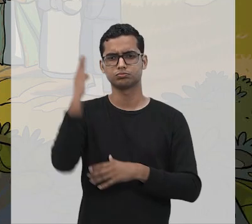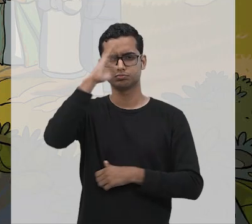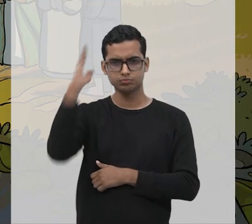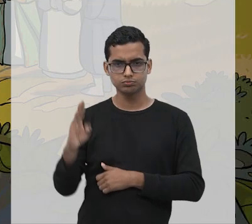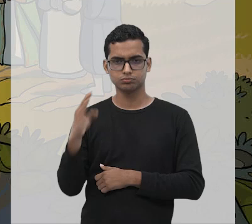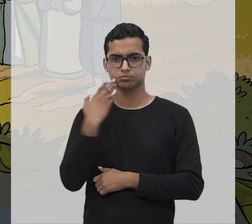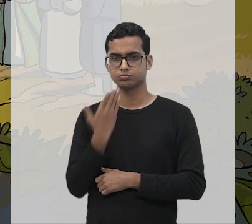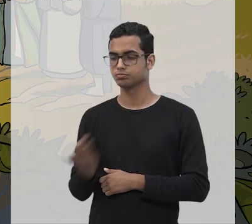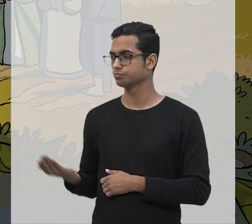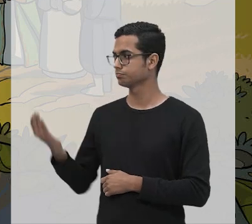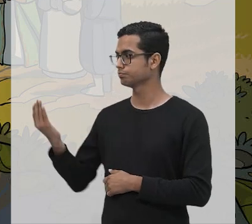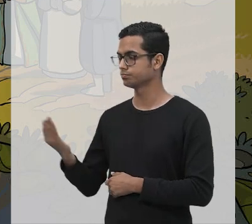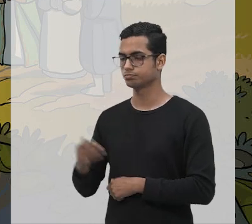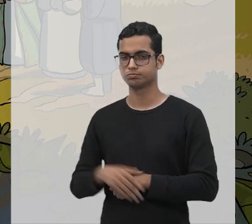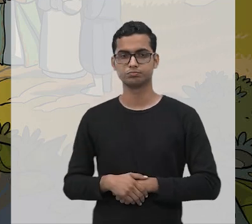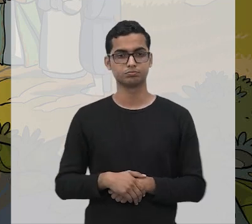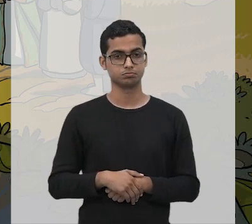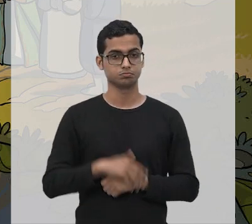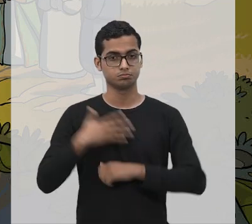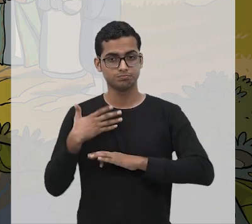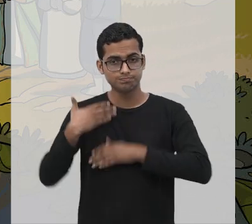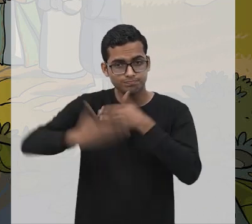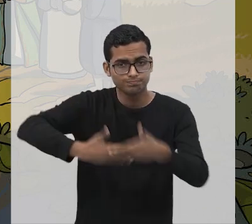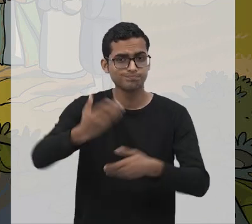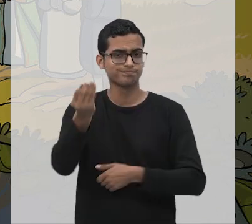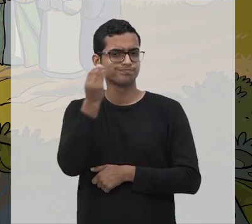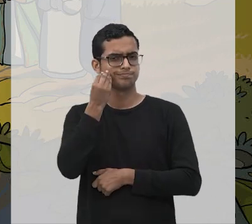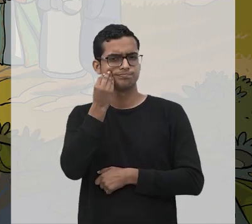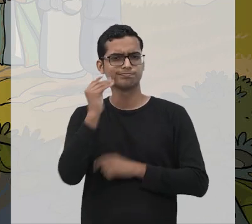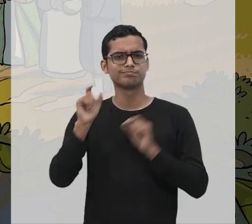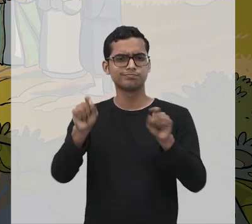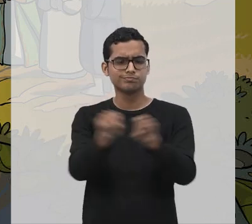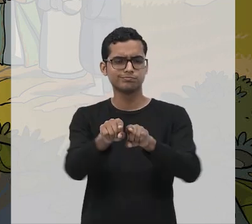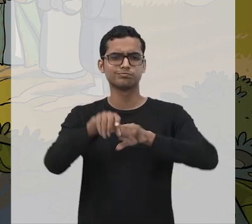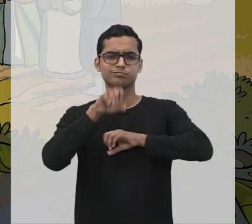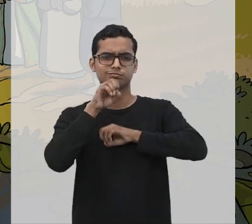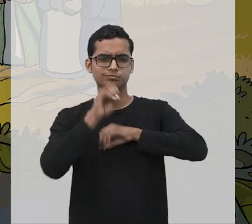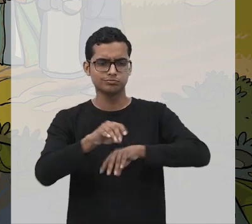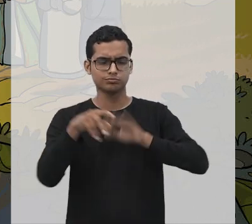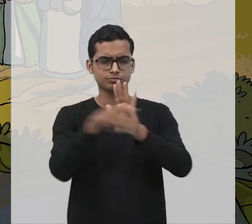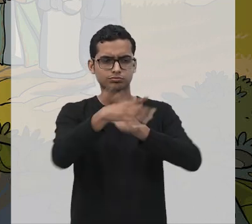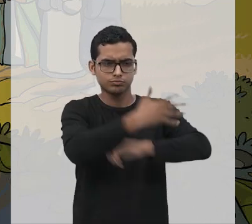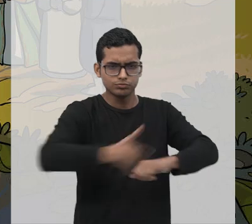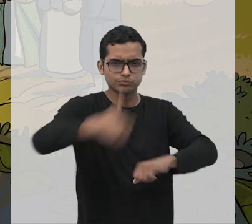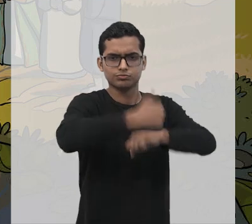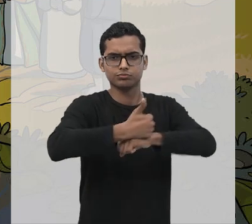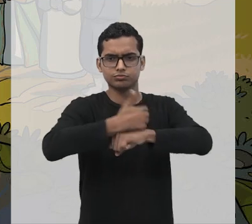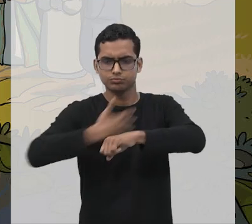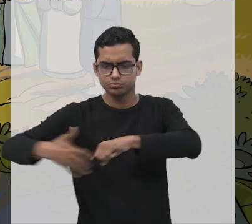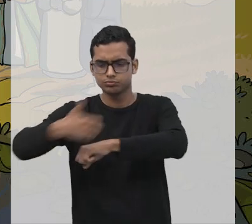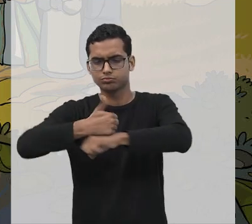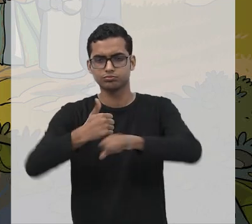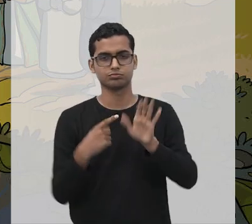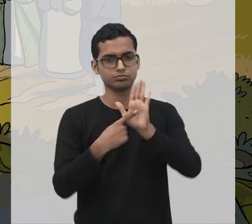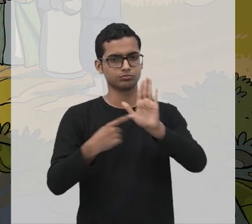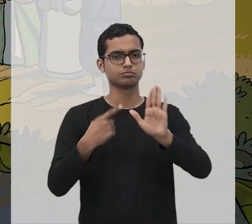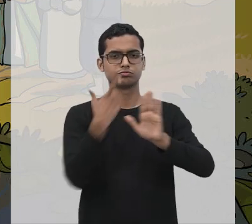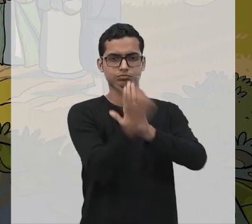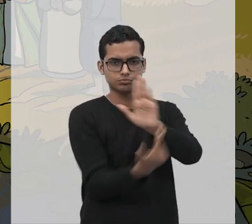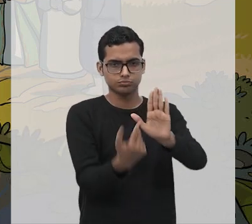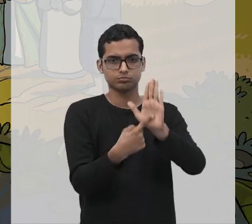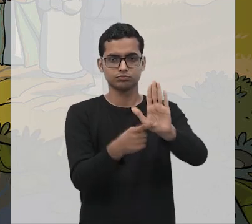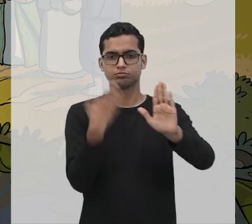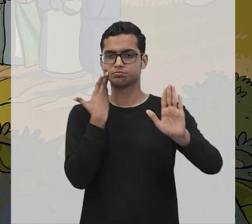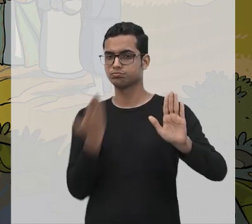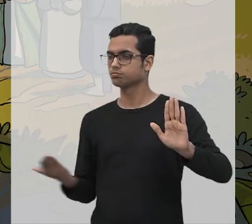chegou como um processo, uma tentativa de colonização. Aqui a gente tem uma animação, um desenho que traz para a